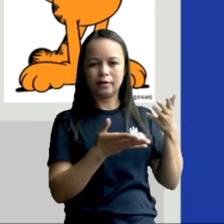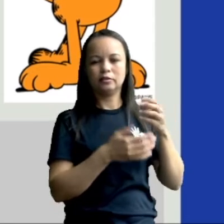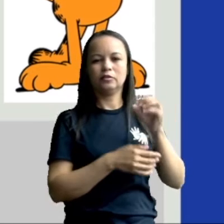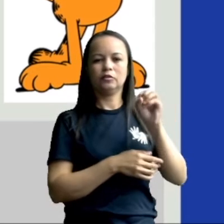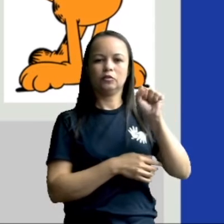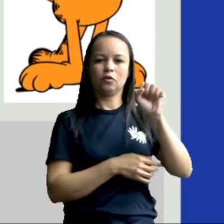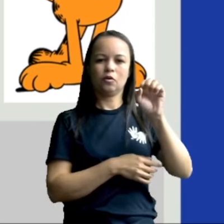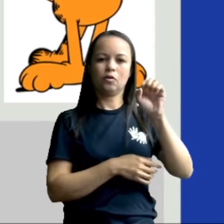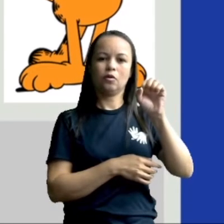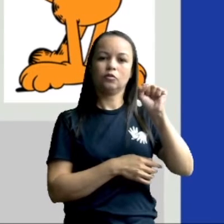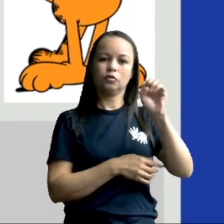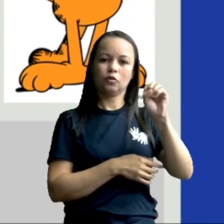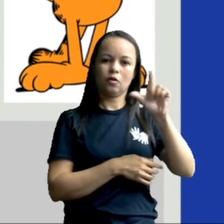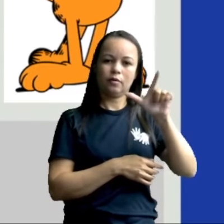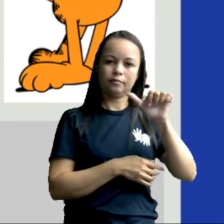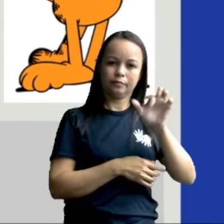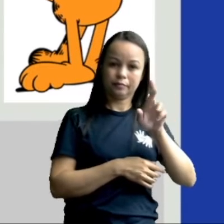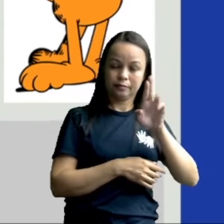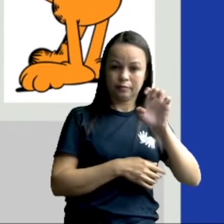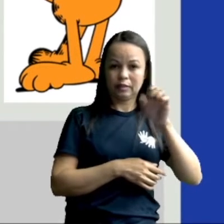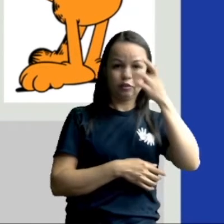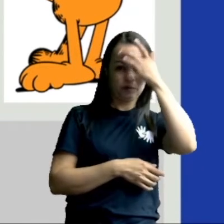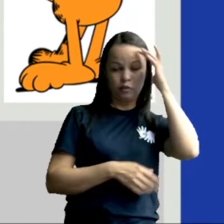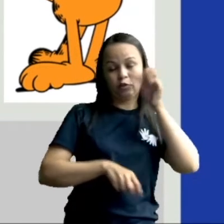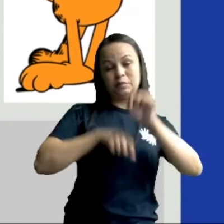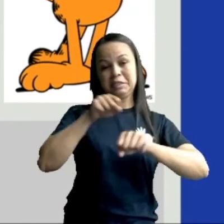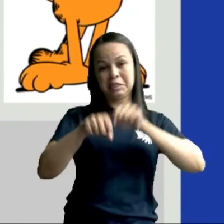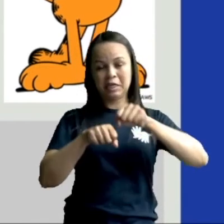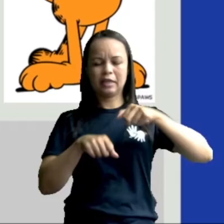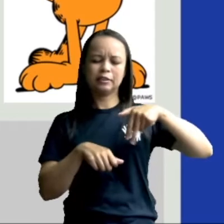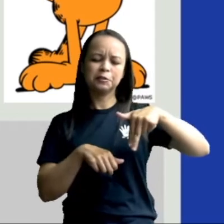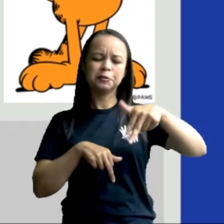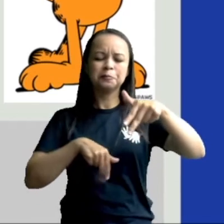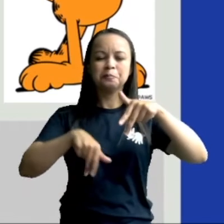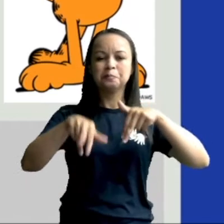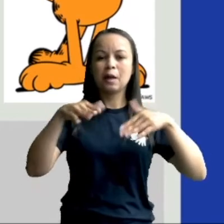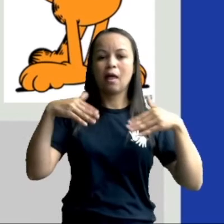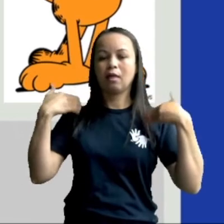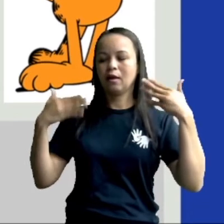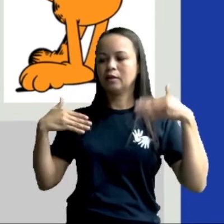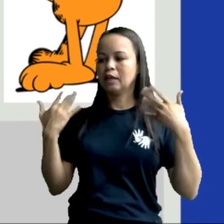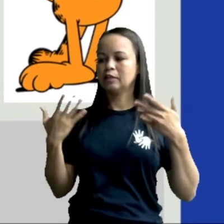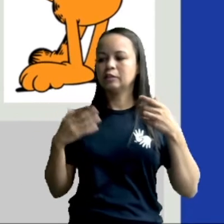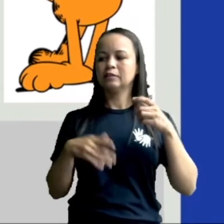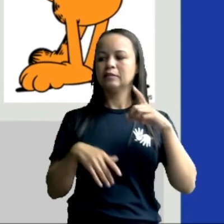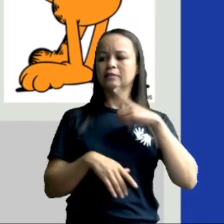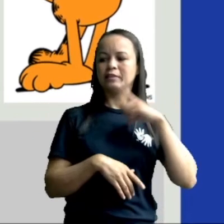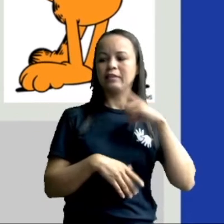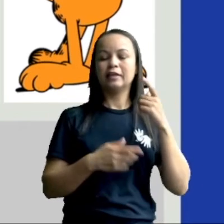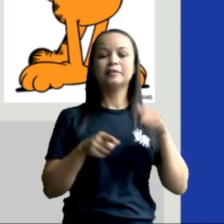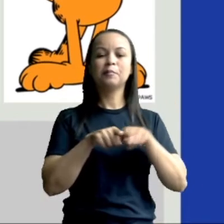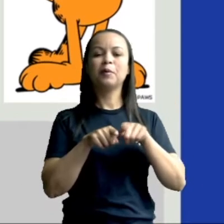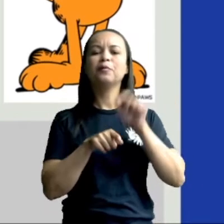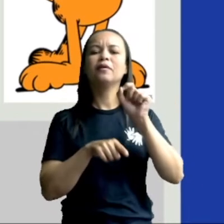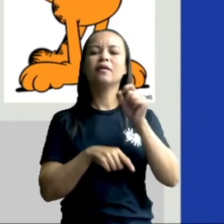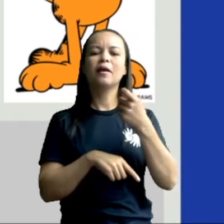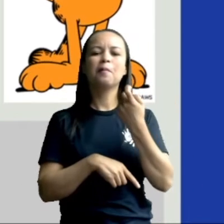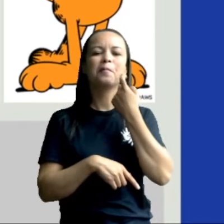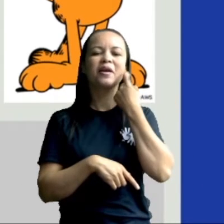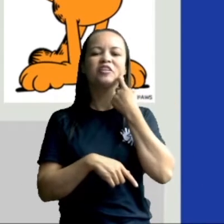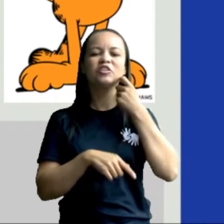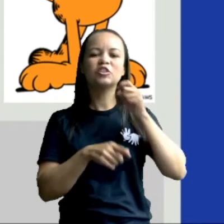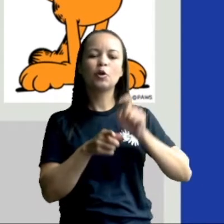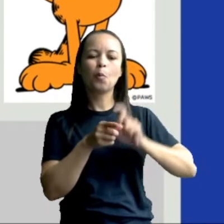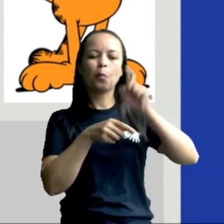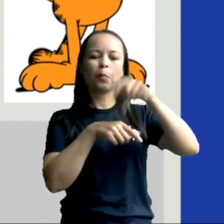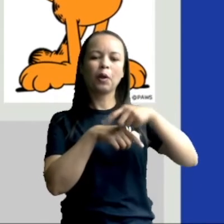solares, muita gente andando a pé, de bicicleta, tem até peixinhos pulando, ó, no rio, tá vendo?